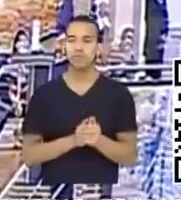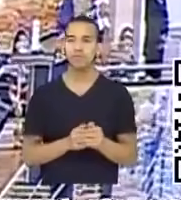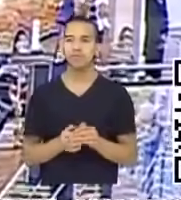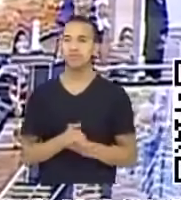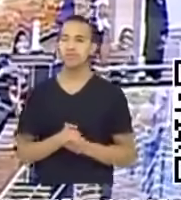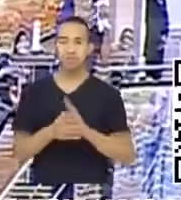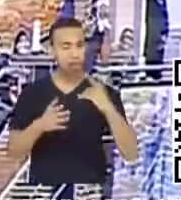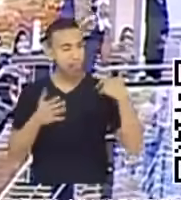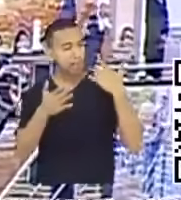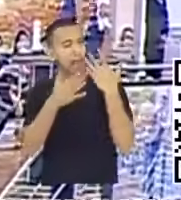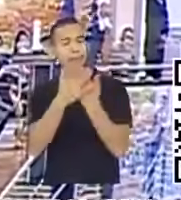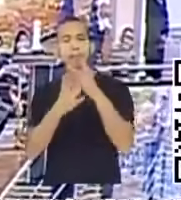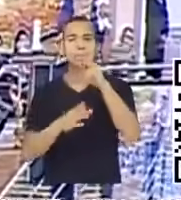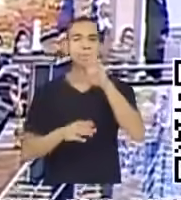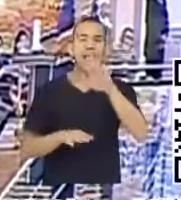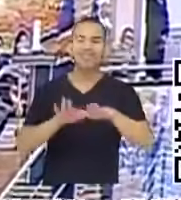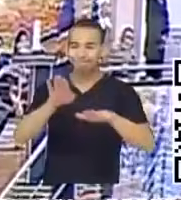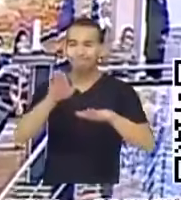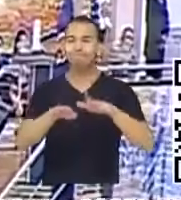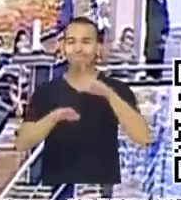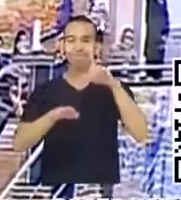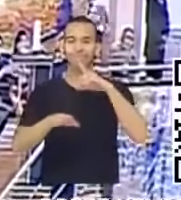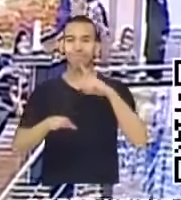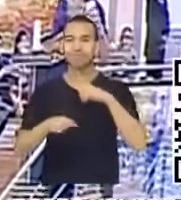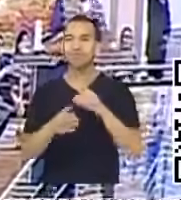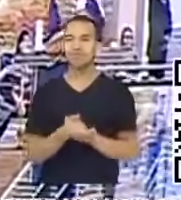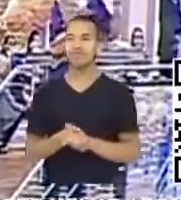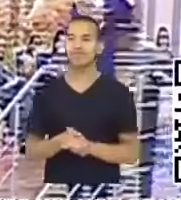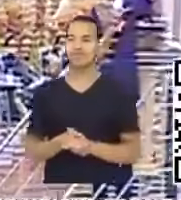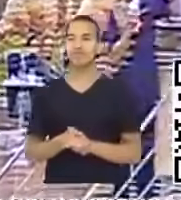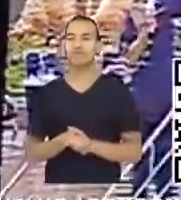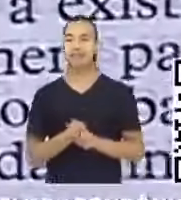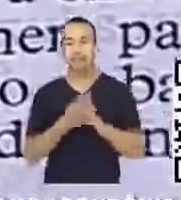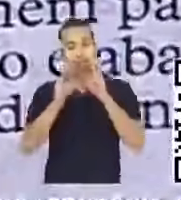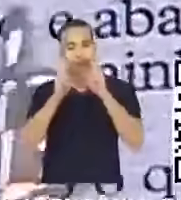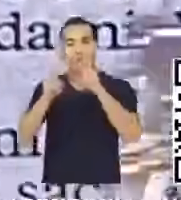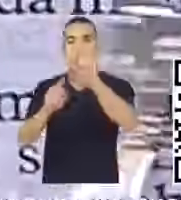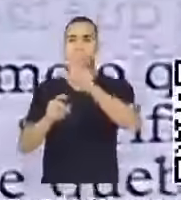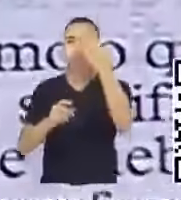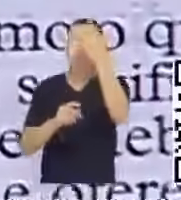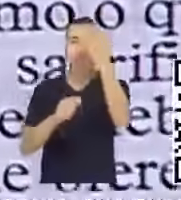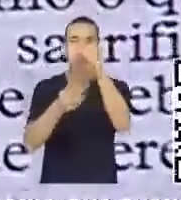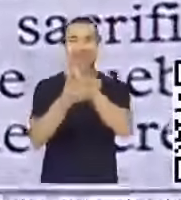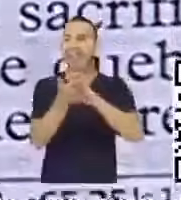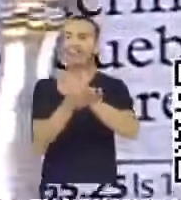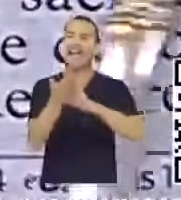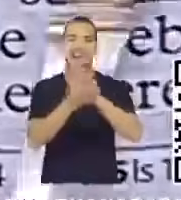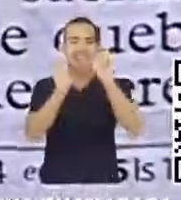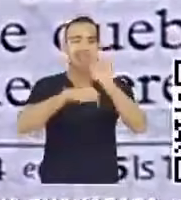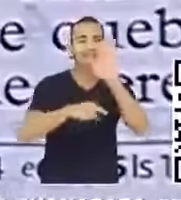viu aí até os pés em já terra e ele olha para quem não tem nada para oferecer